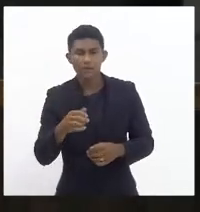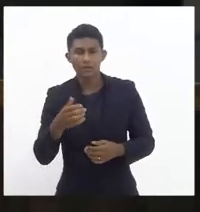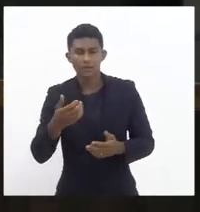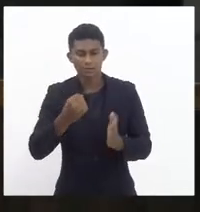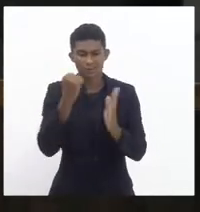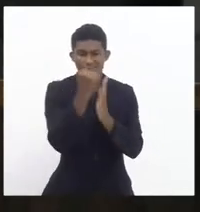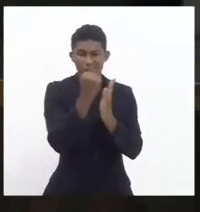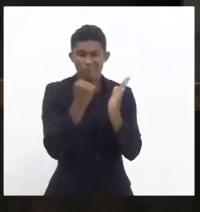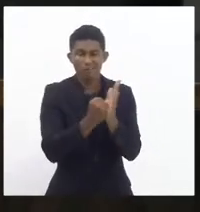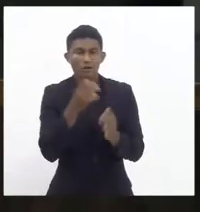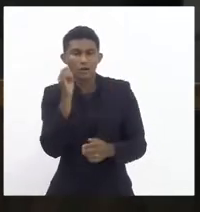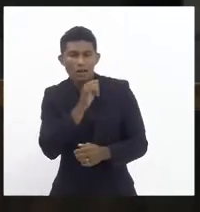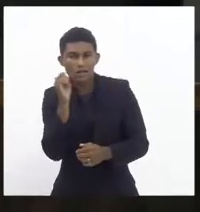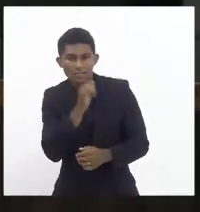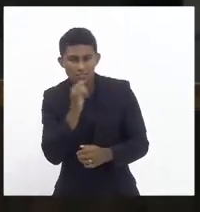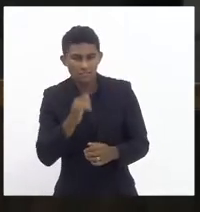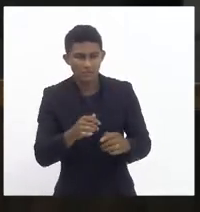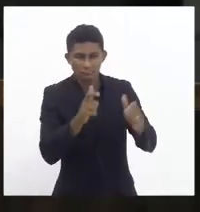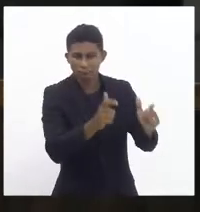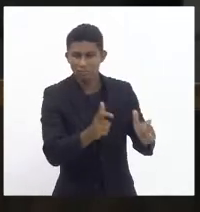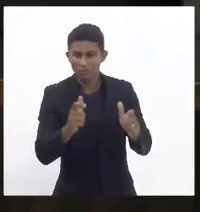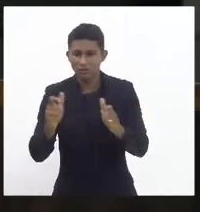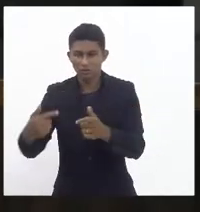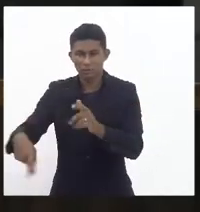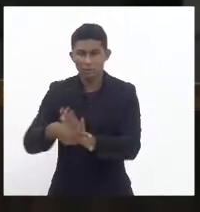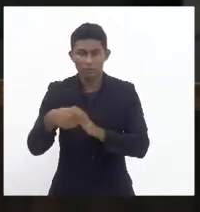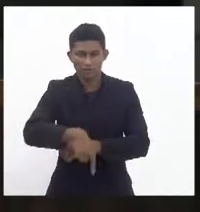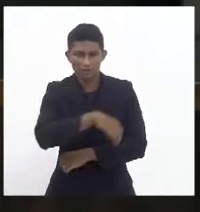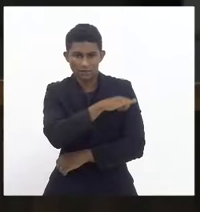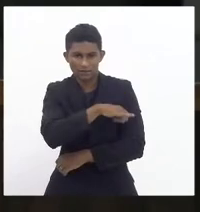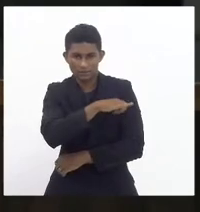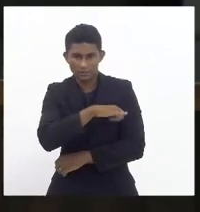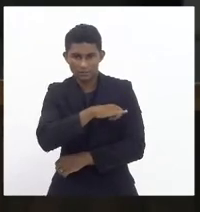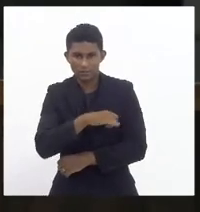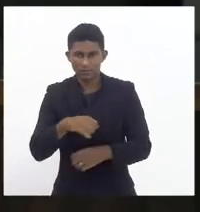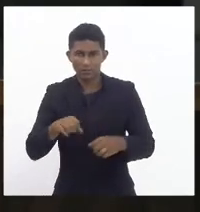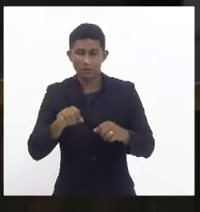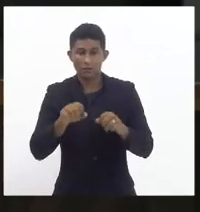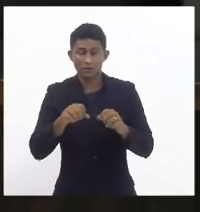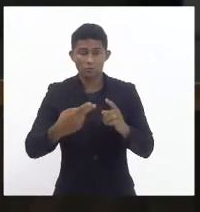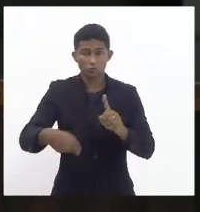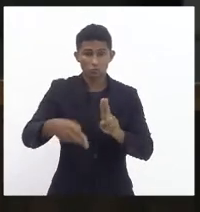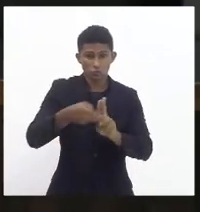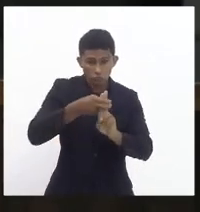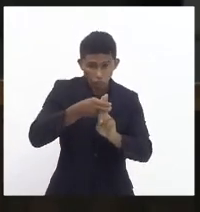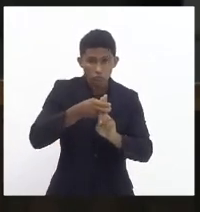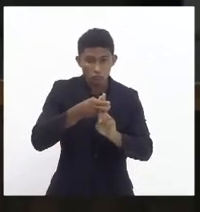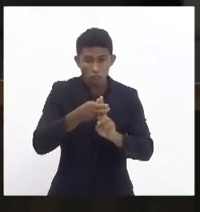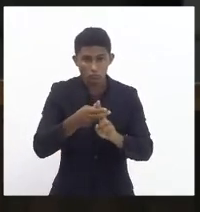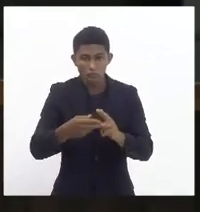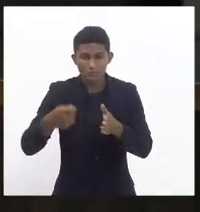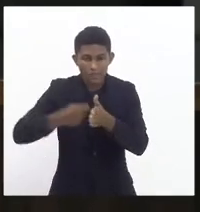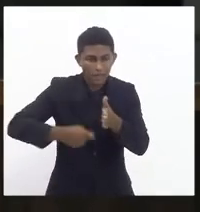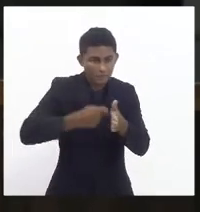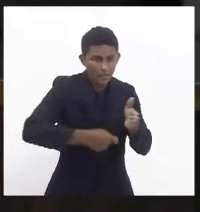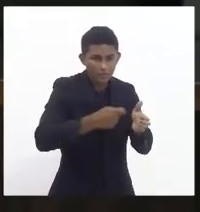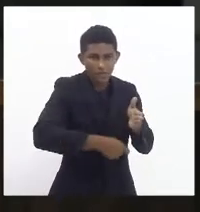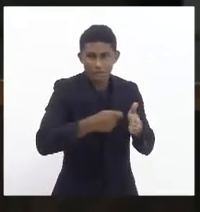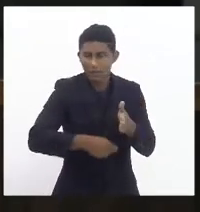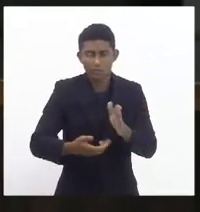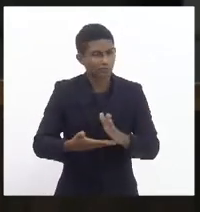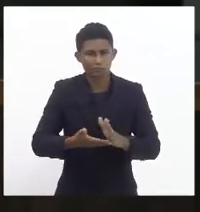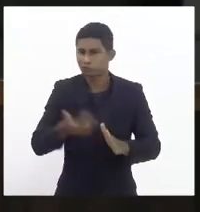nas unidades públicas de Saúde do Estado do Rio de Janeiro que pega uma rede do Sistema Único de Saúde perdendo de pareceres das comissões posição justiça